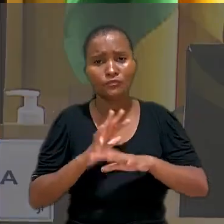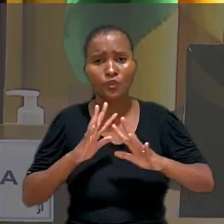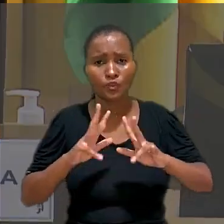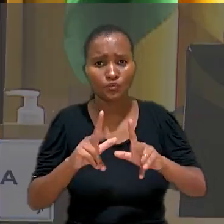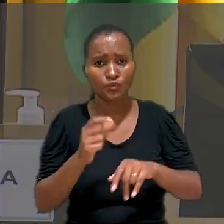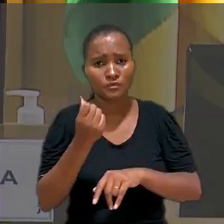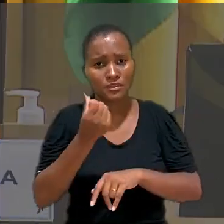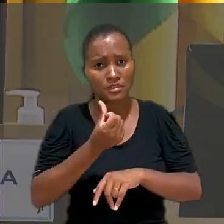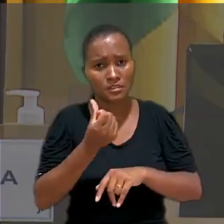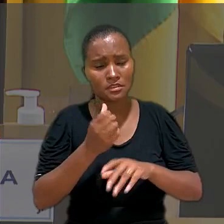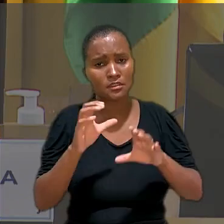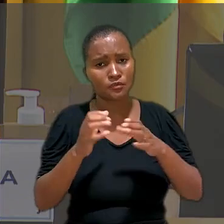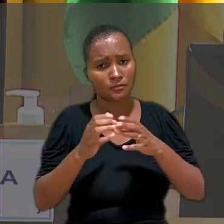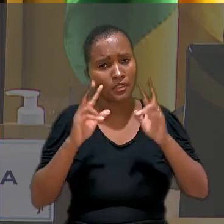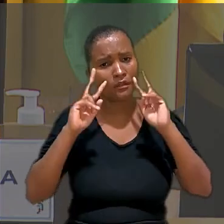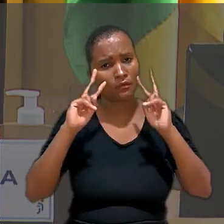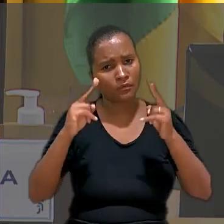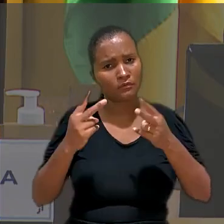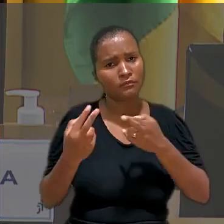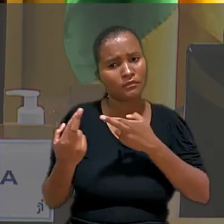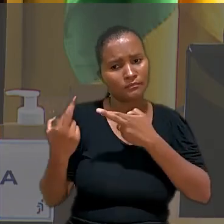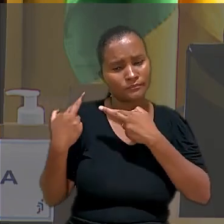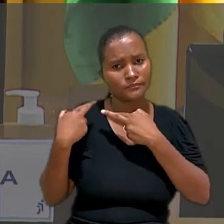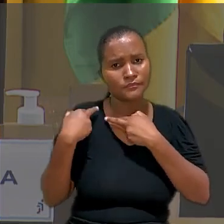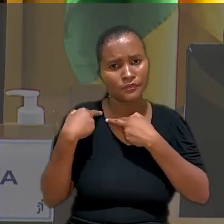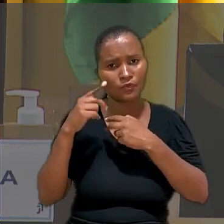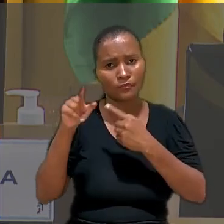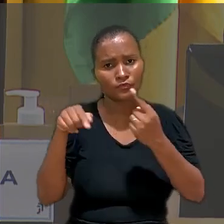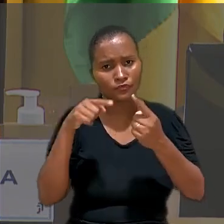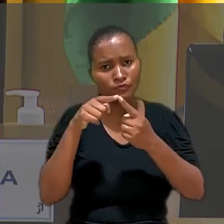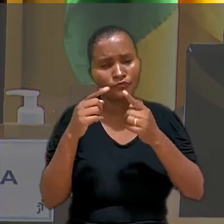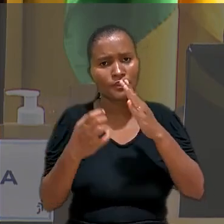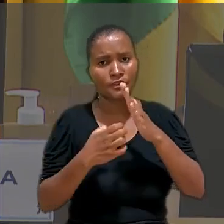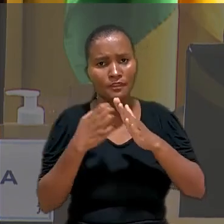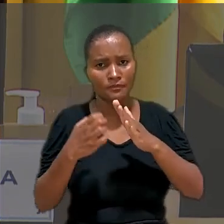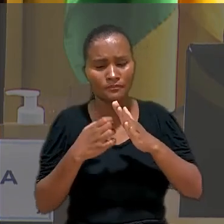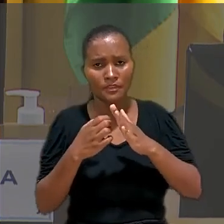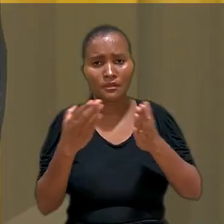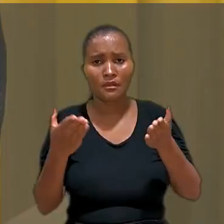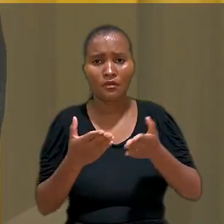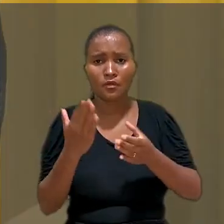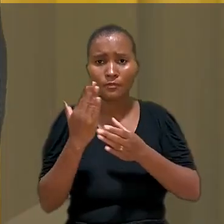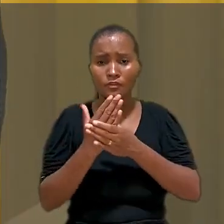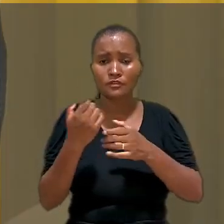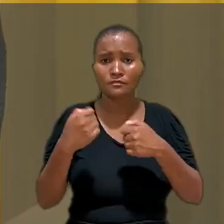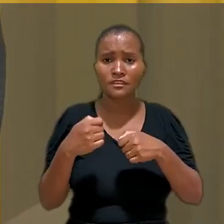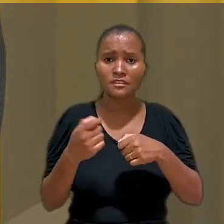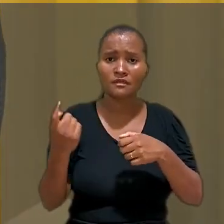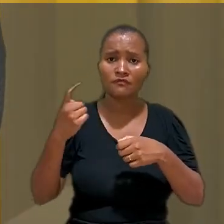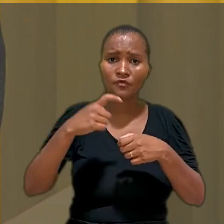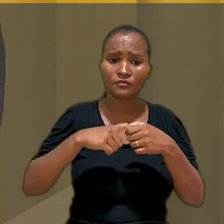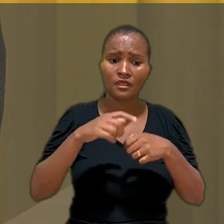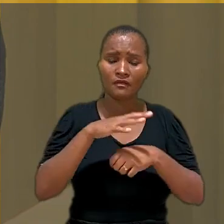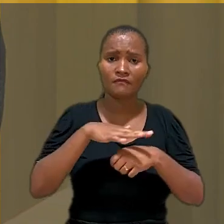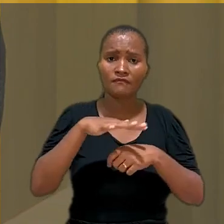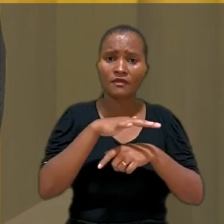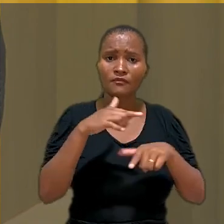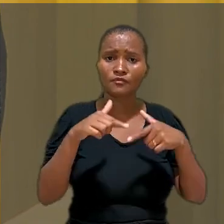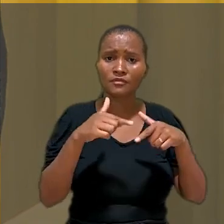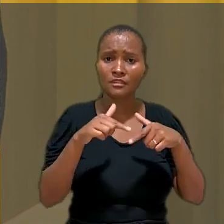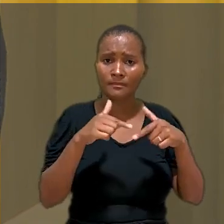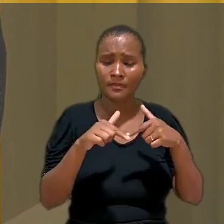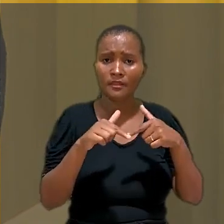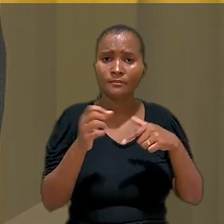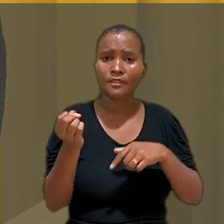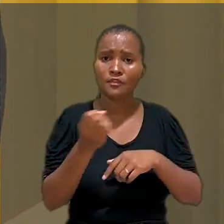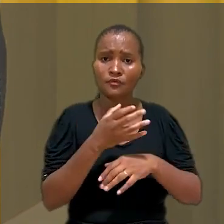De maneira unânime, a sexta turma reconheceu a responsabilidade objetiva da empresa. Agora o processo deve retornar à vara do